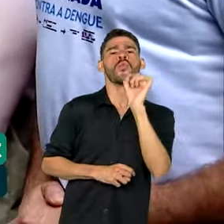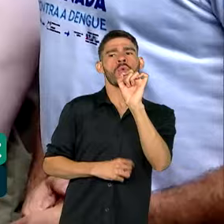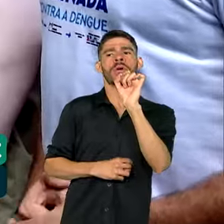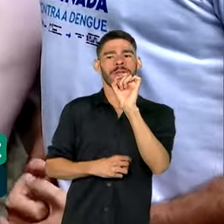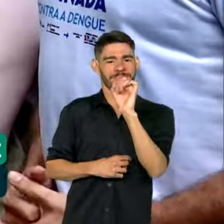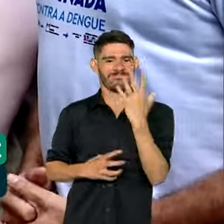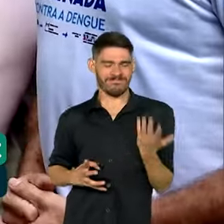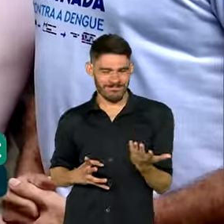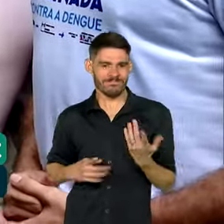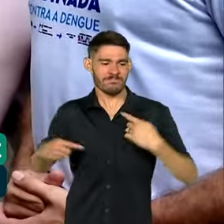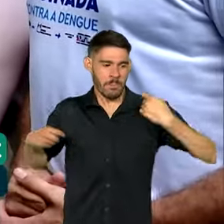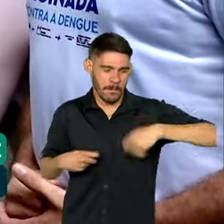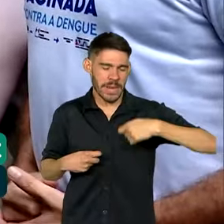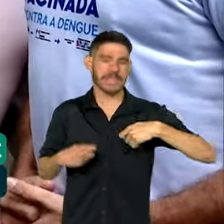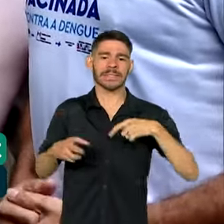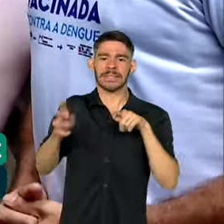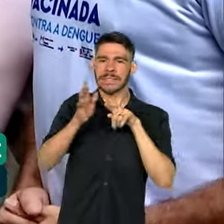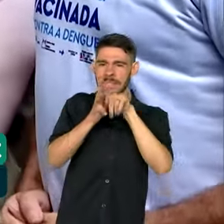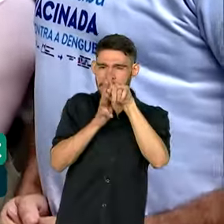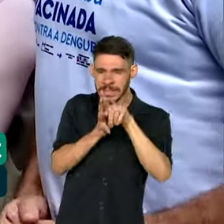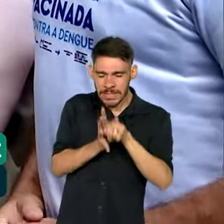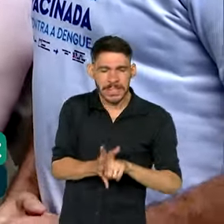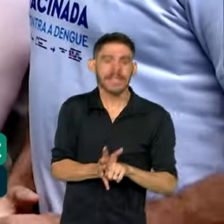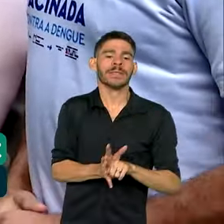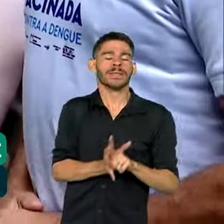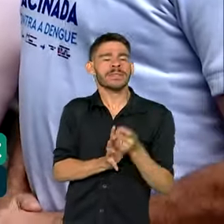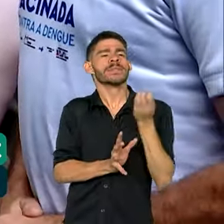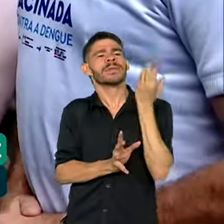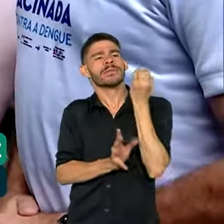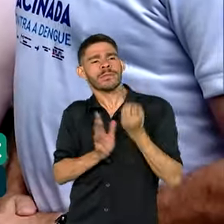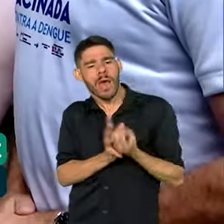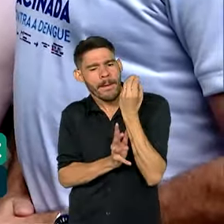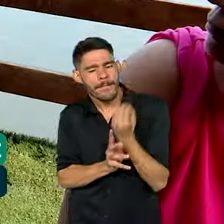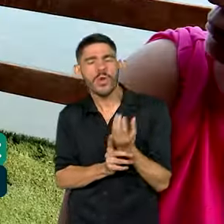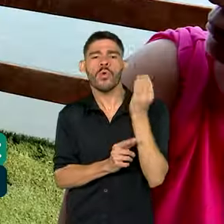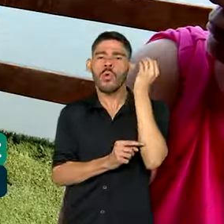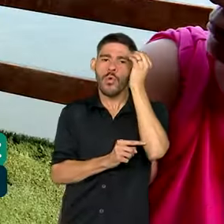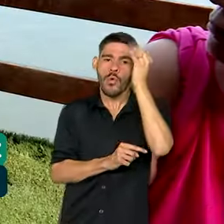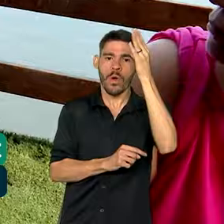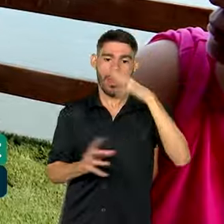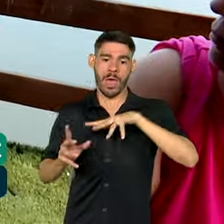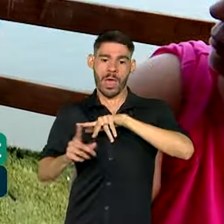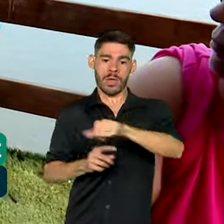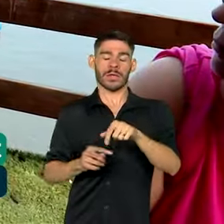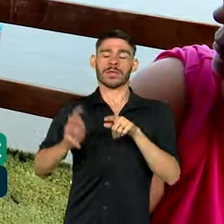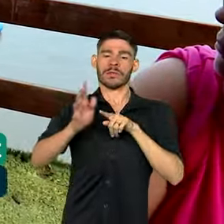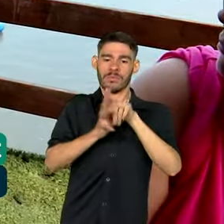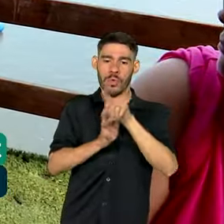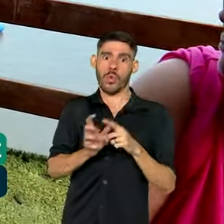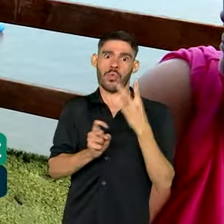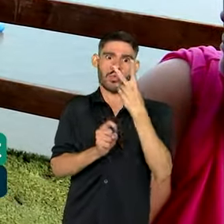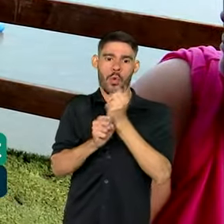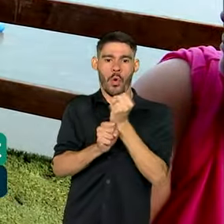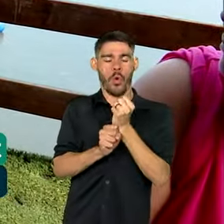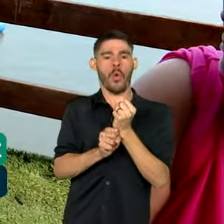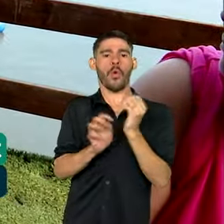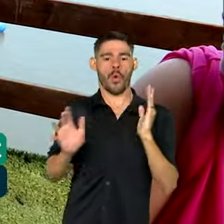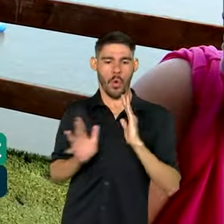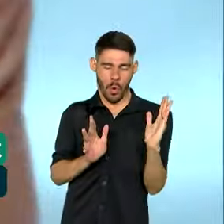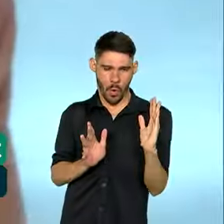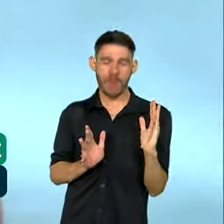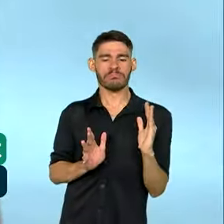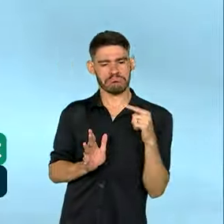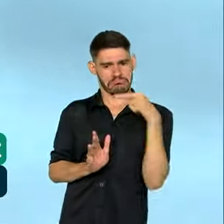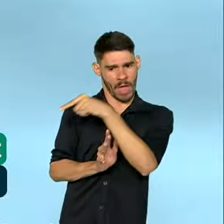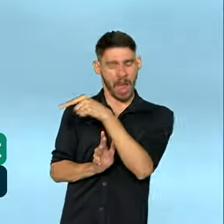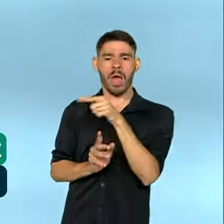precisa também estudar e entender e produzir conhecimento para o mundo. O estudo vai durar 2 anos. Durante este